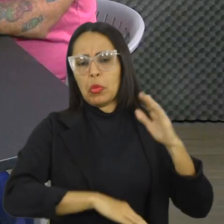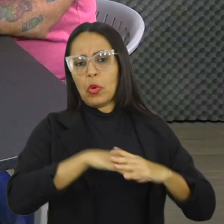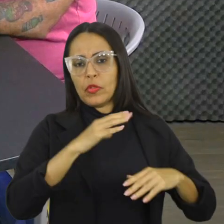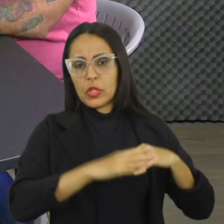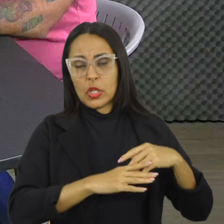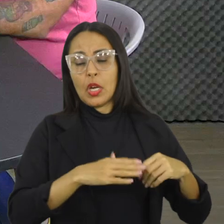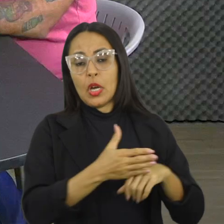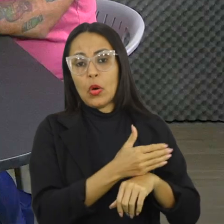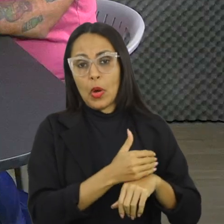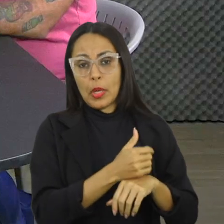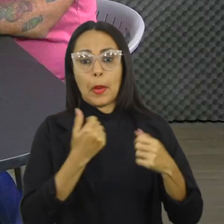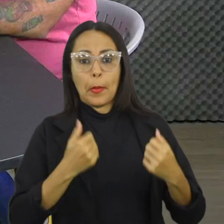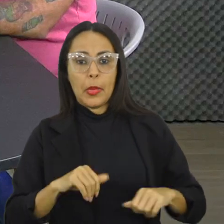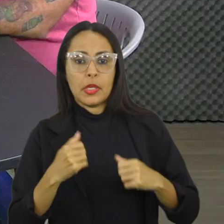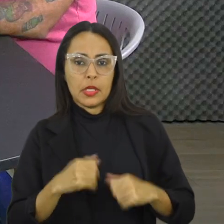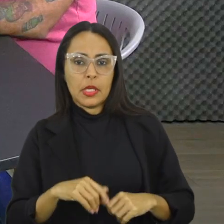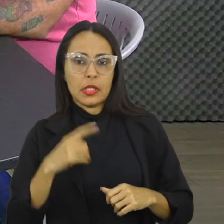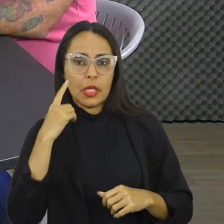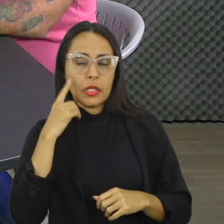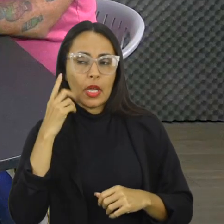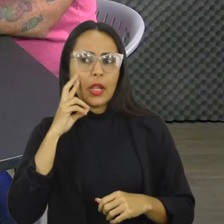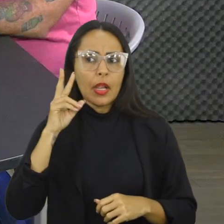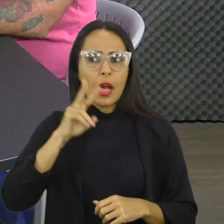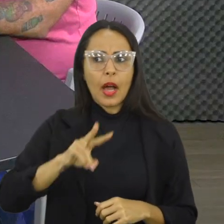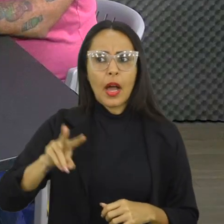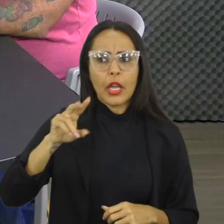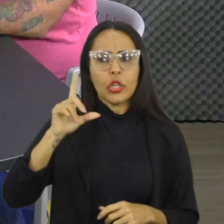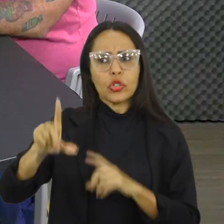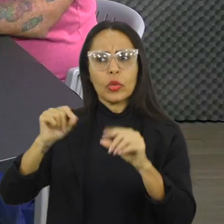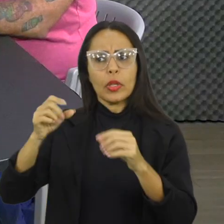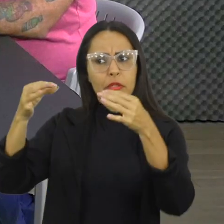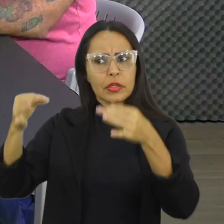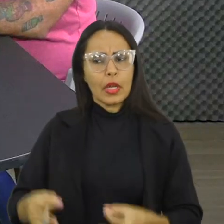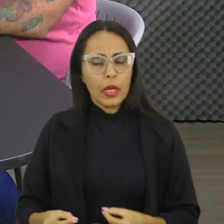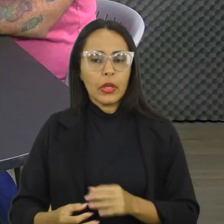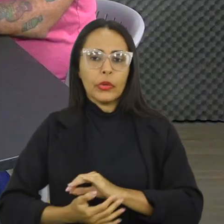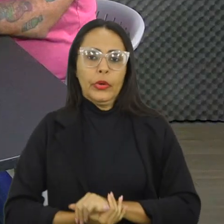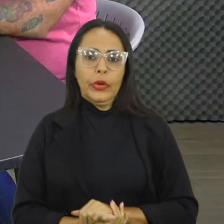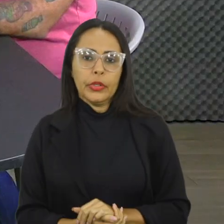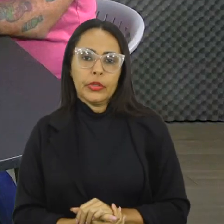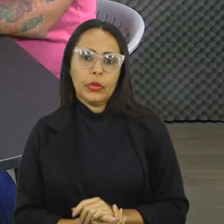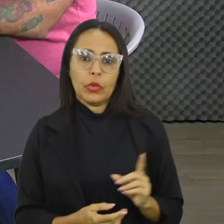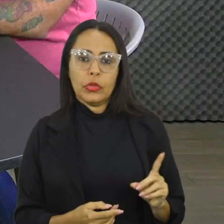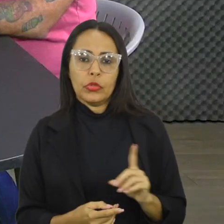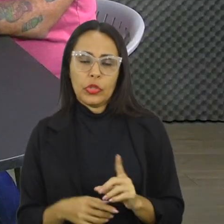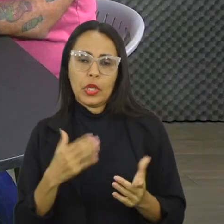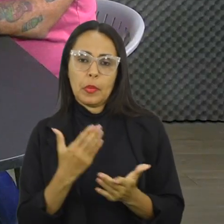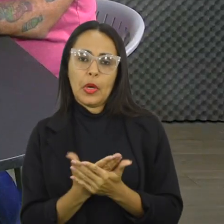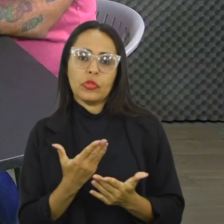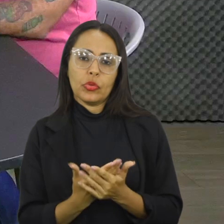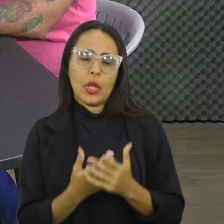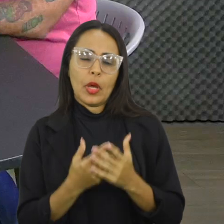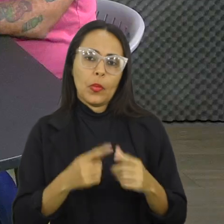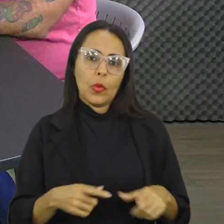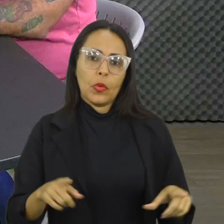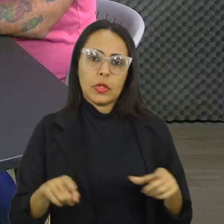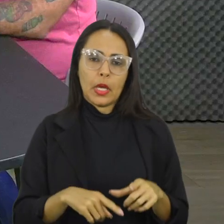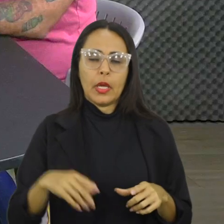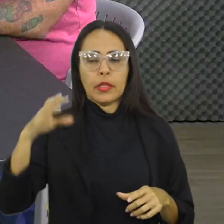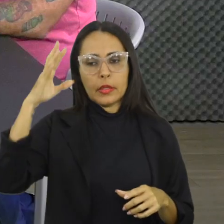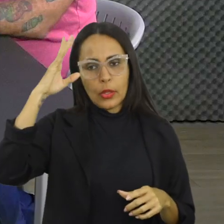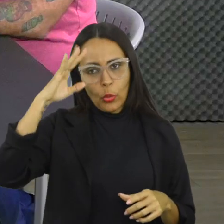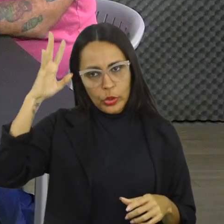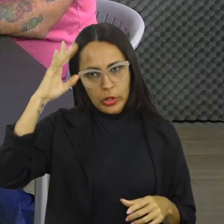né? A gente precisa estar lá para ver se é isso mesmo que a gente quer. Uhum. Então, quando eu cheguei no seminário para estudar música, a gente estudava